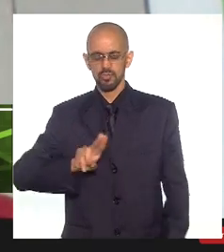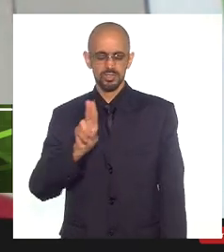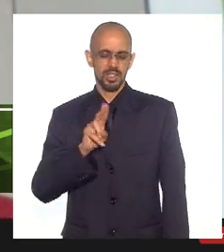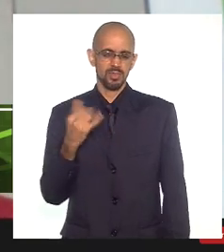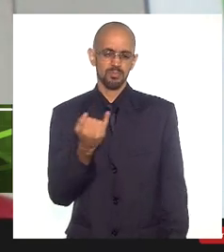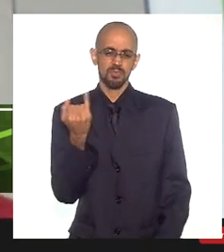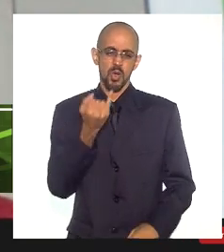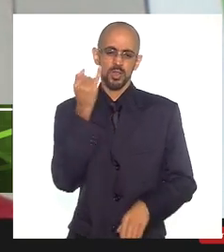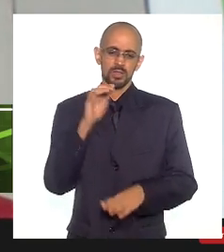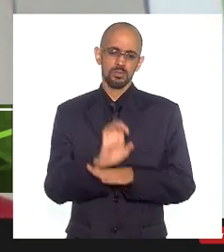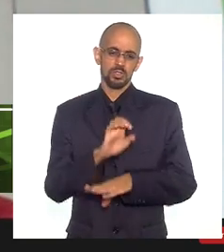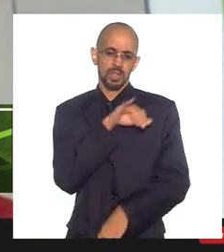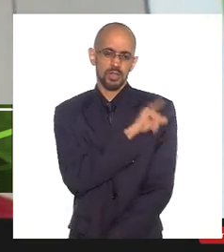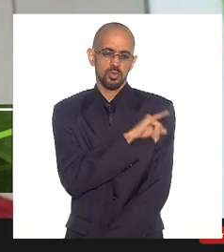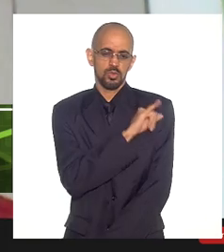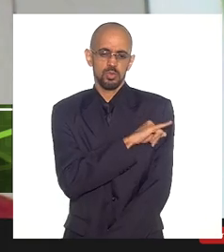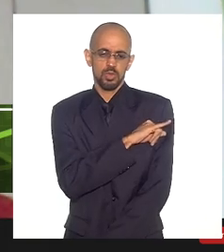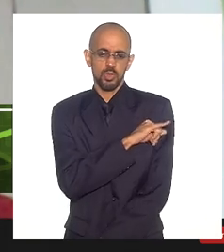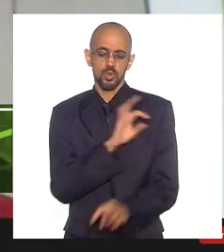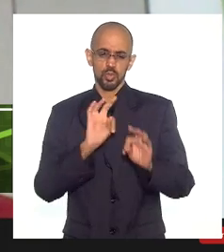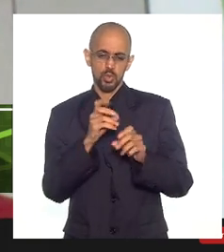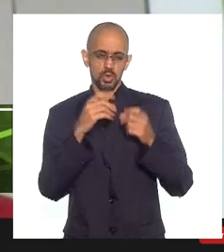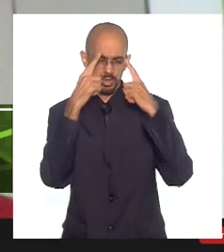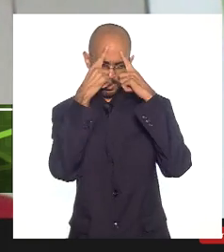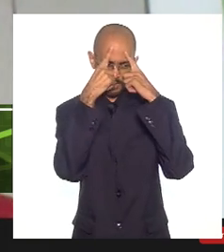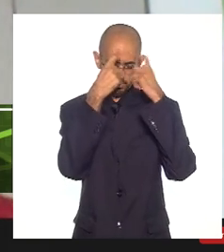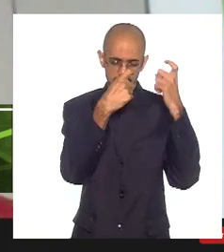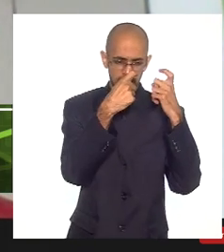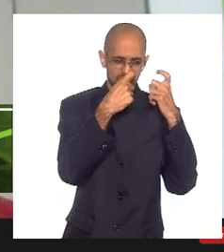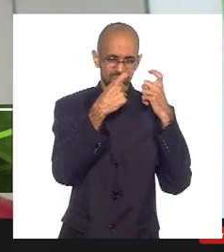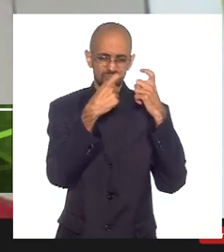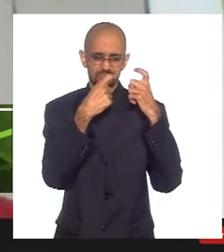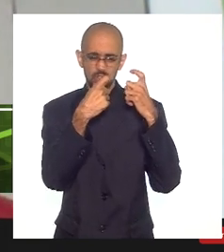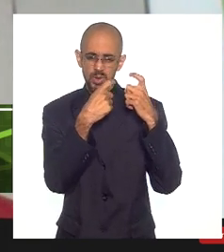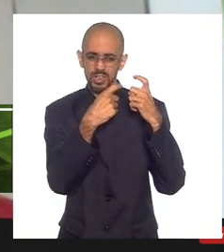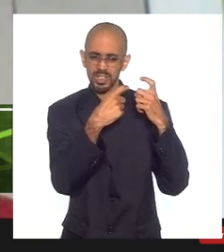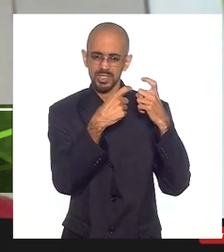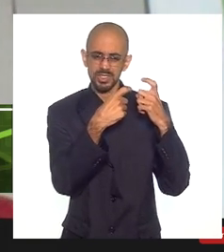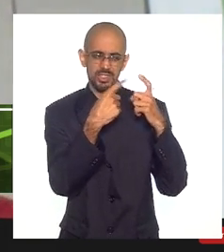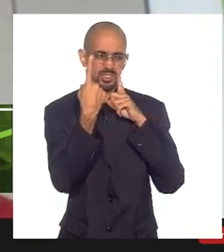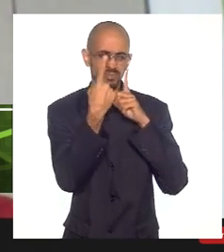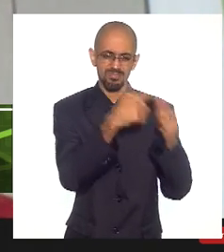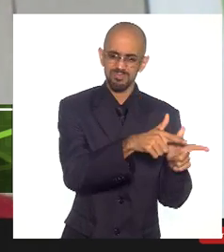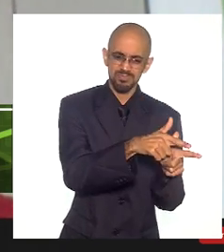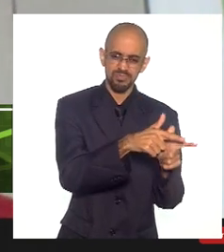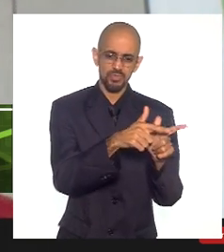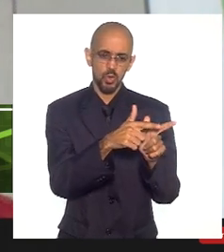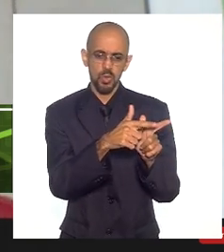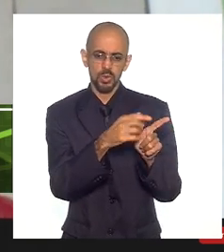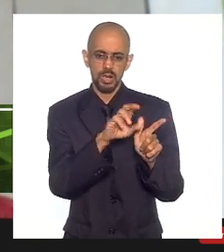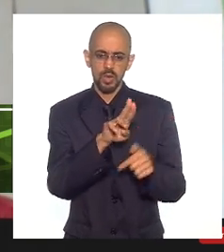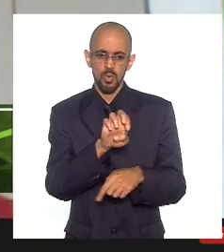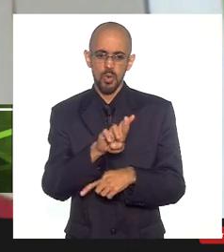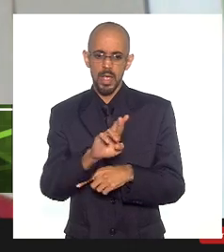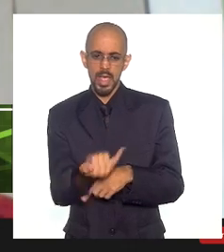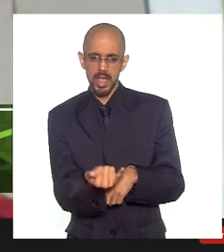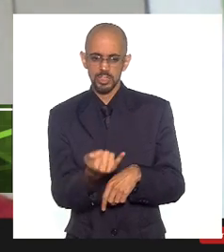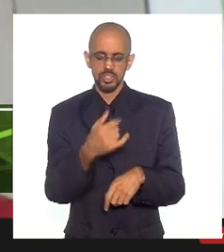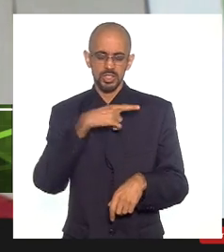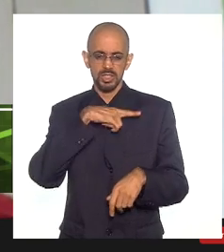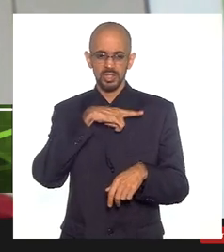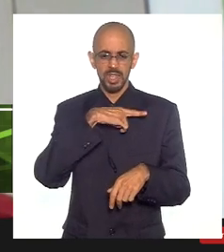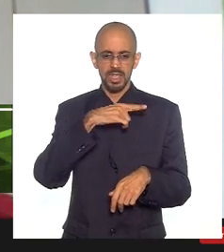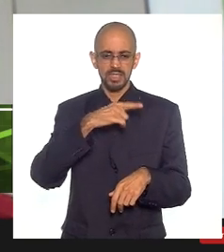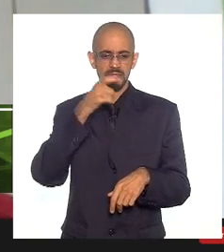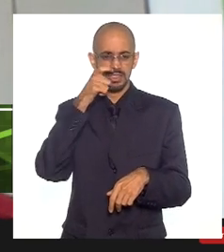Mas esses ataques, por mais que talvez tenham mais objetivo de fazer performances de ódio,